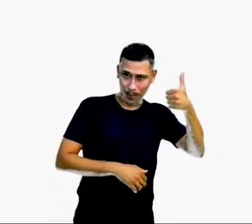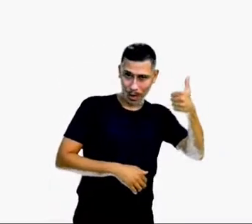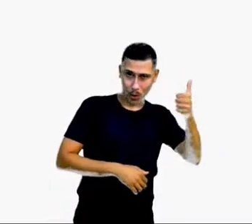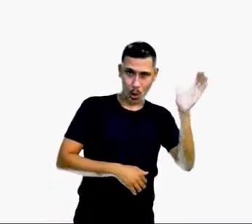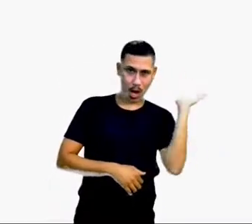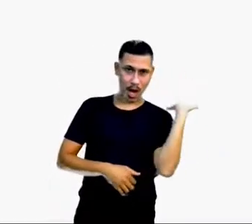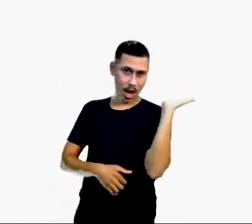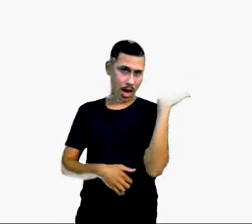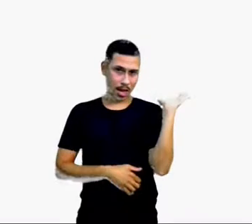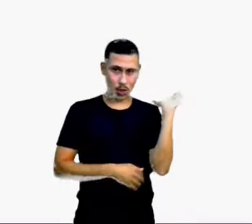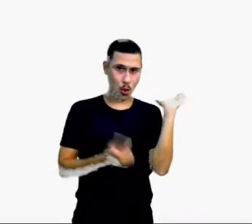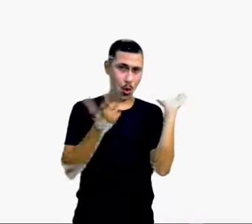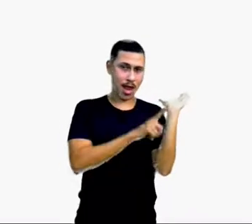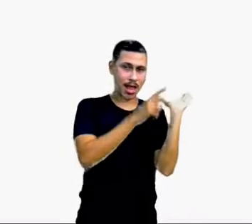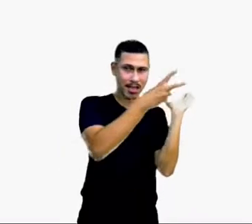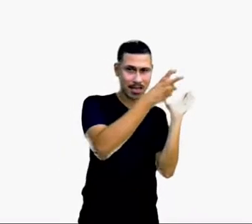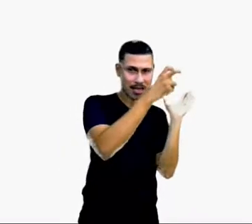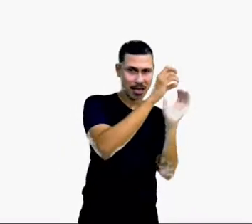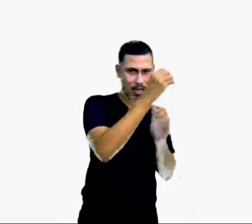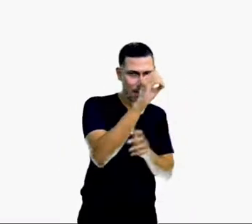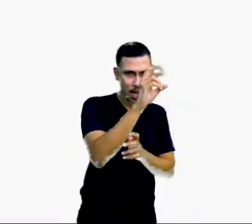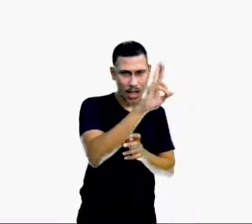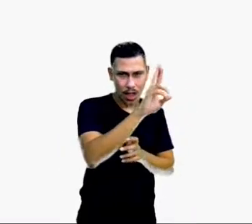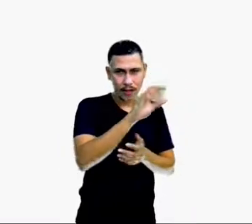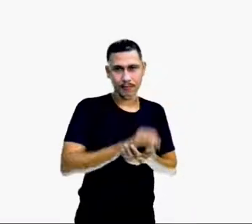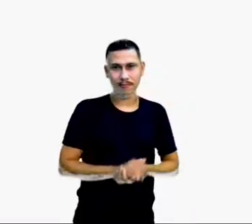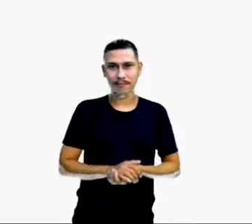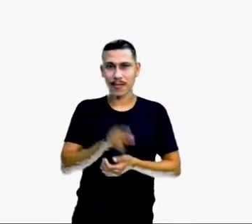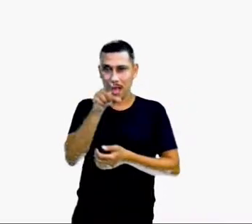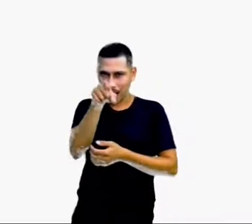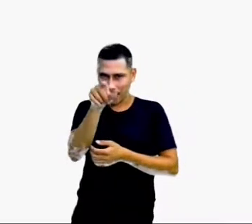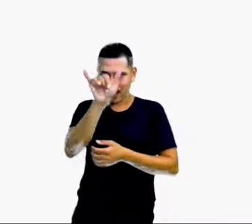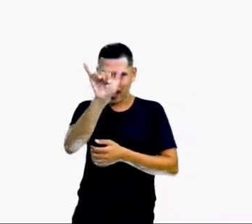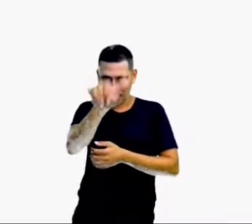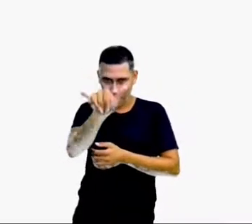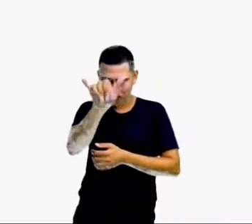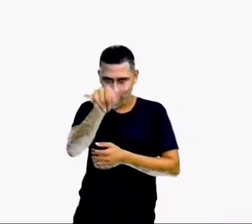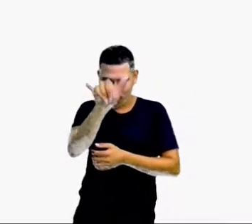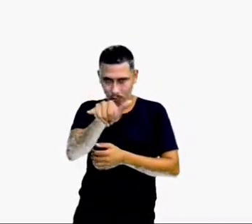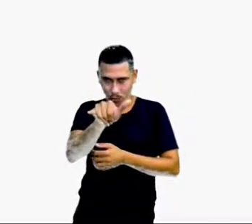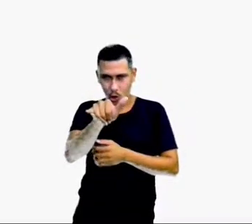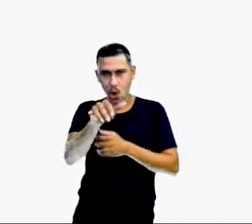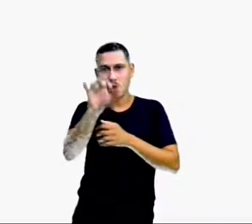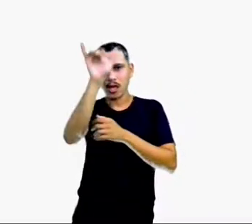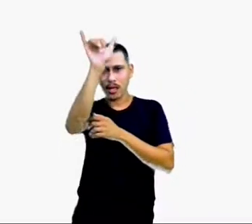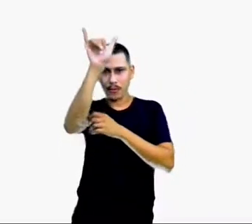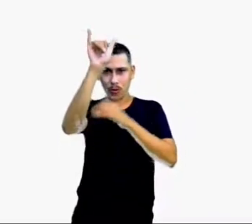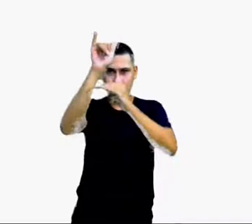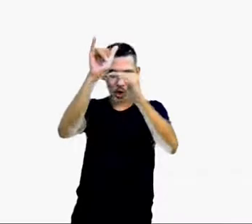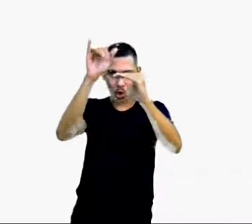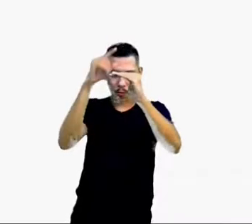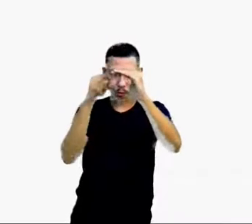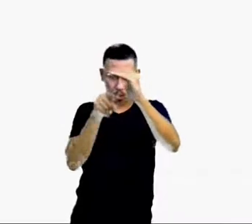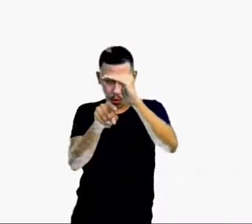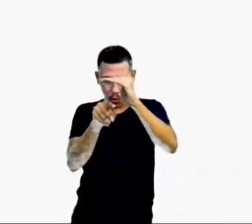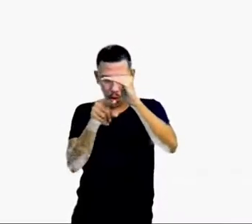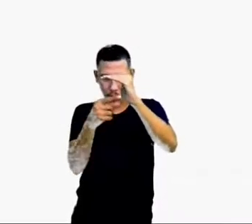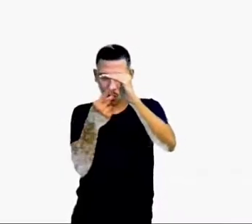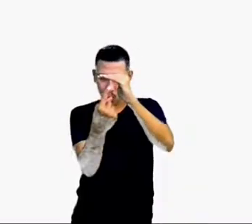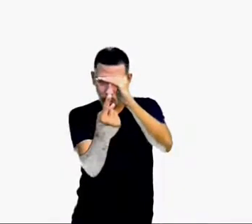500 reais, ok? O segundo garçom, Y. Y sobre 1 sobre 10.